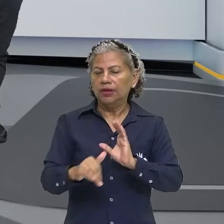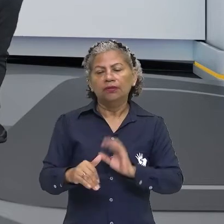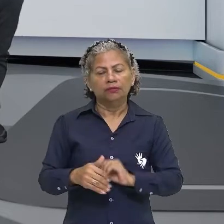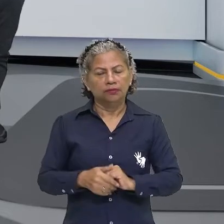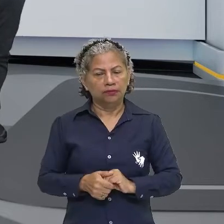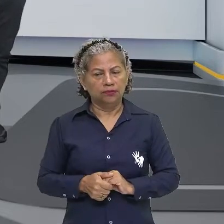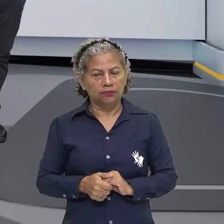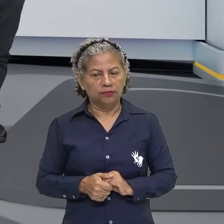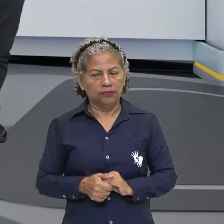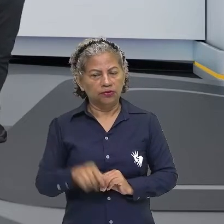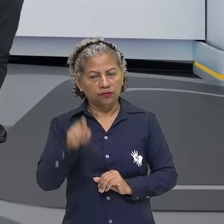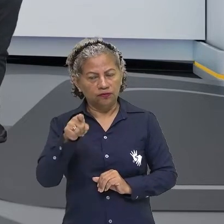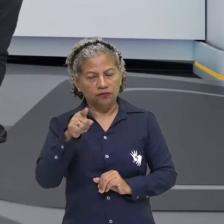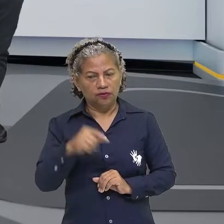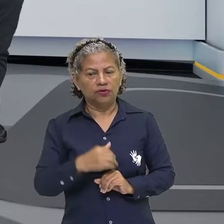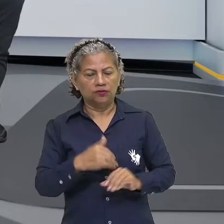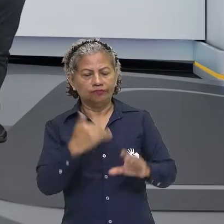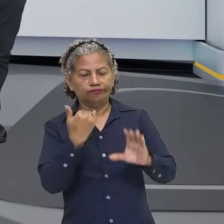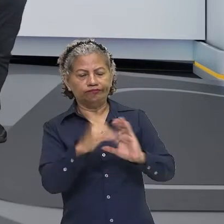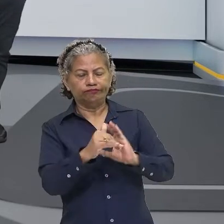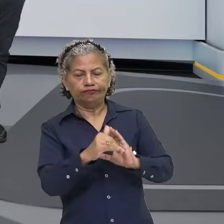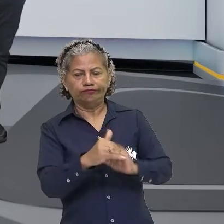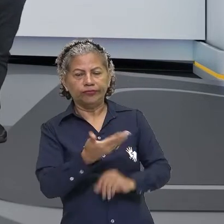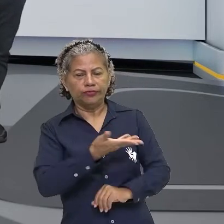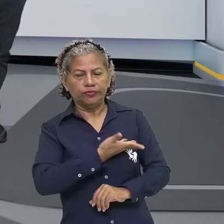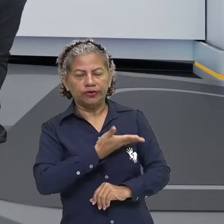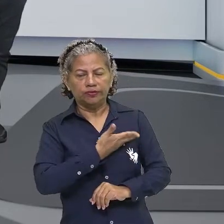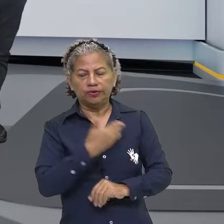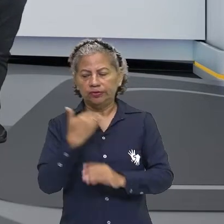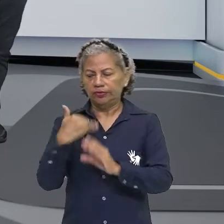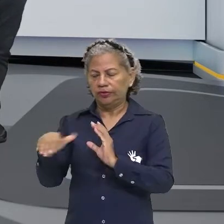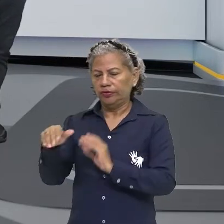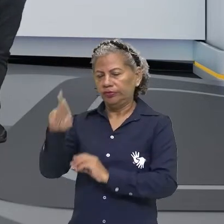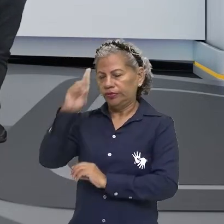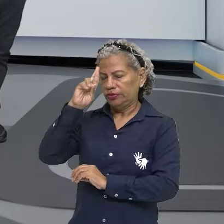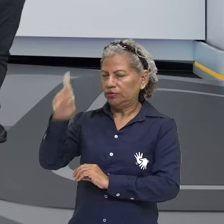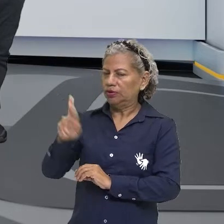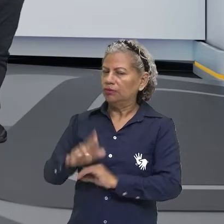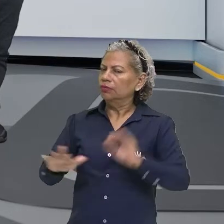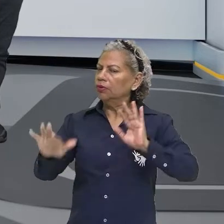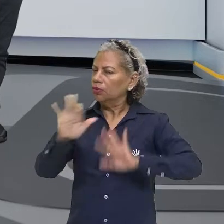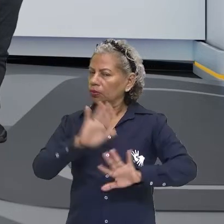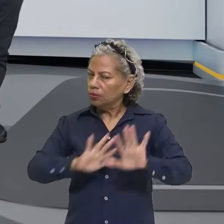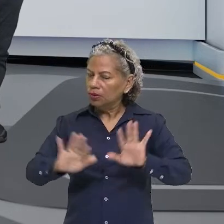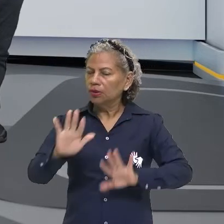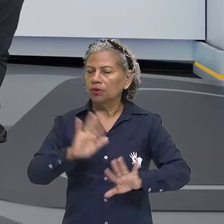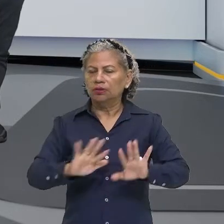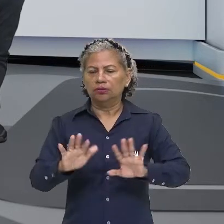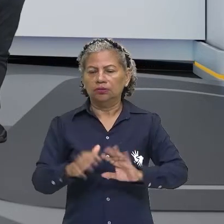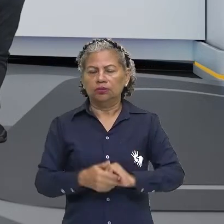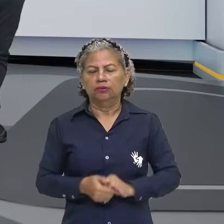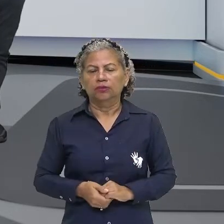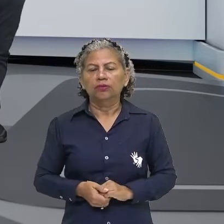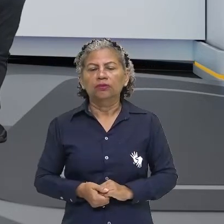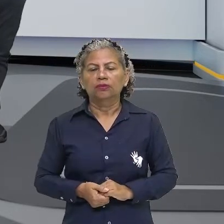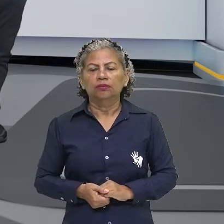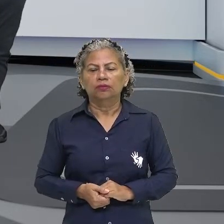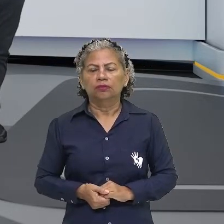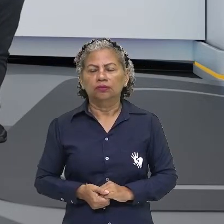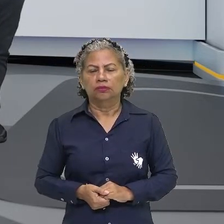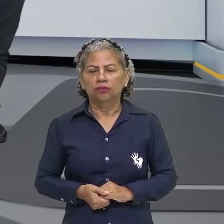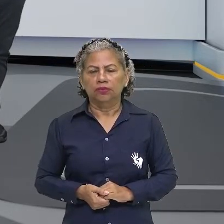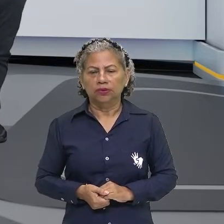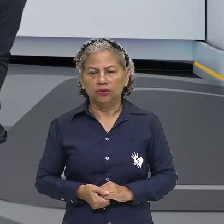está ali enviando para o seu chefe ou para os colegas. Não convém colocar esse tipo de informação, tá? Então, essas foram as dicas para a